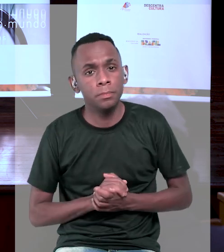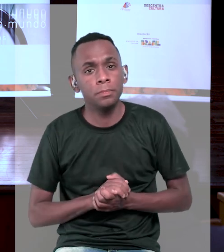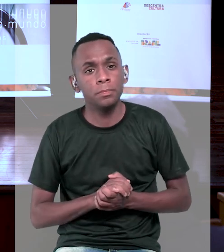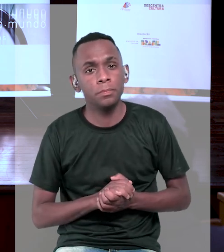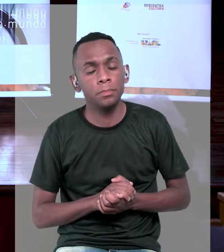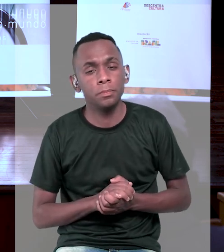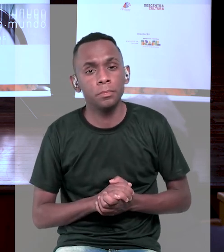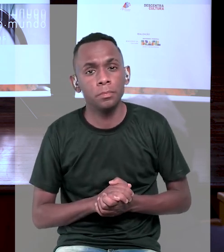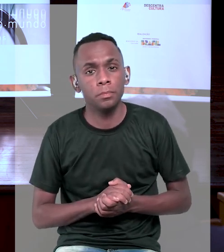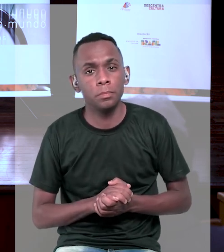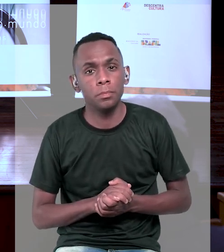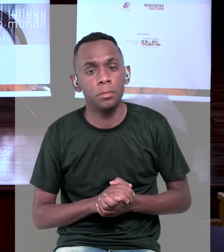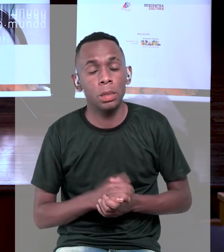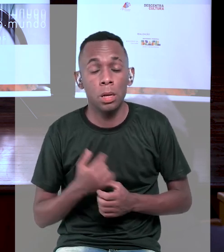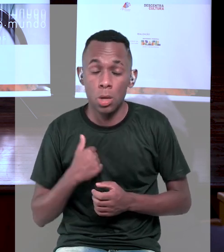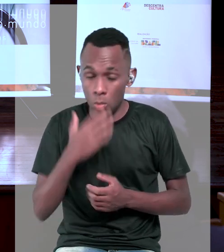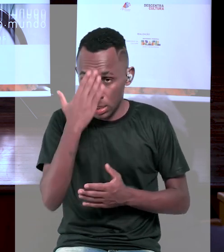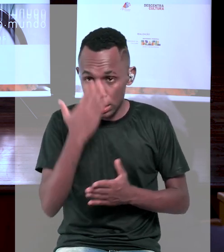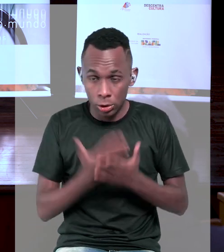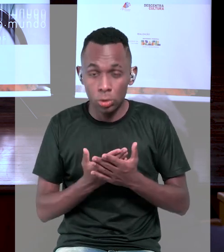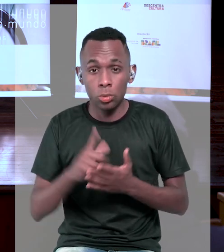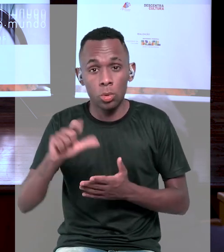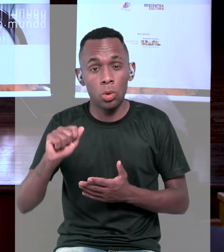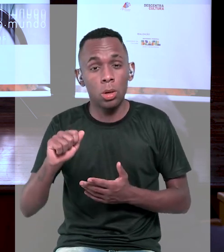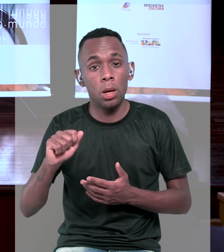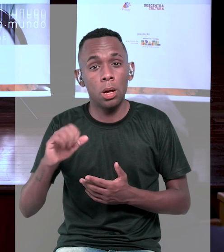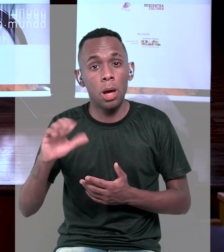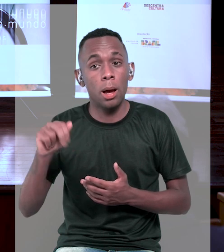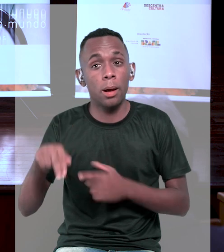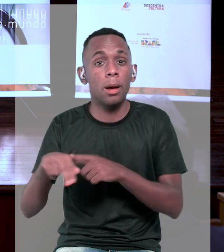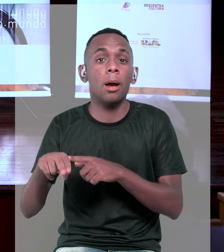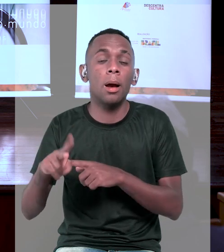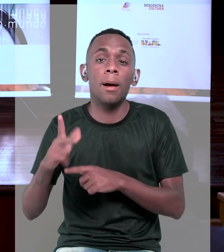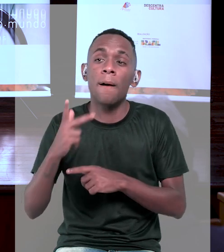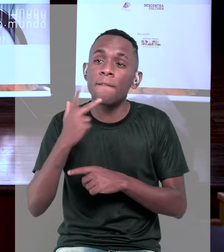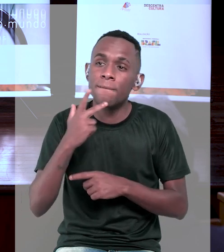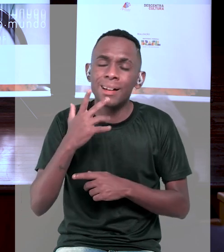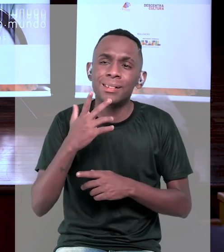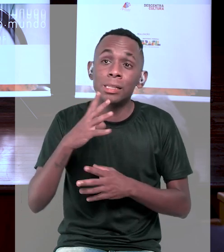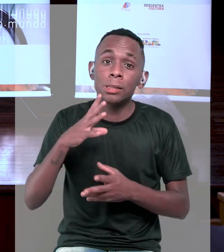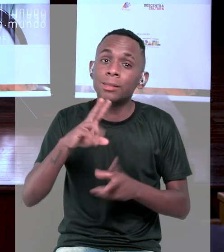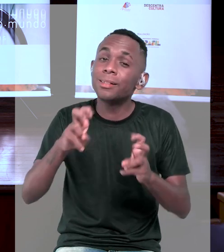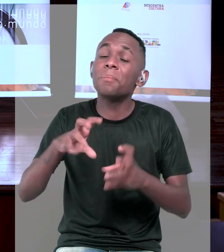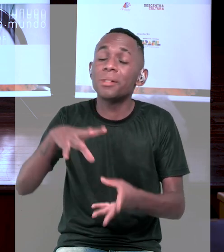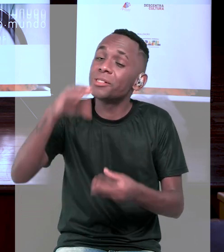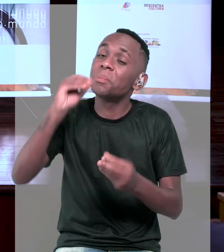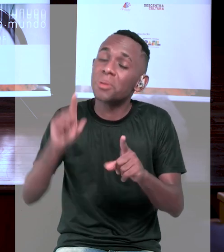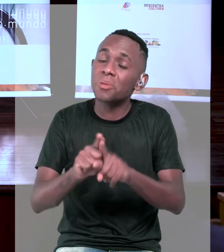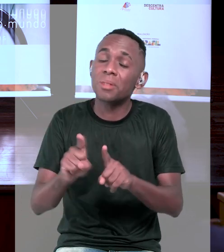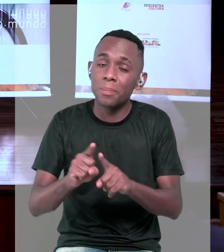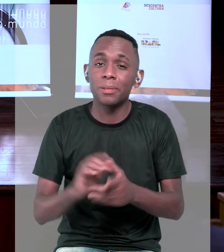Eu acho que Lacan falou do espírito sem querer. Kant falou do